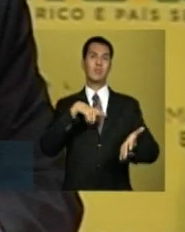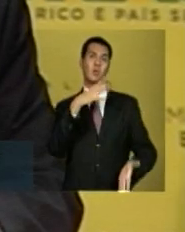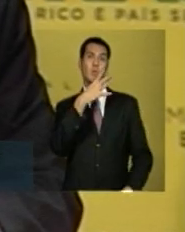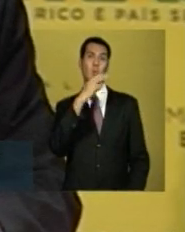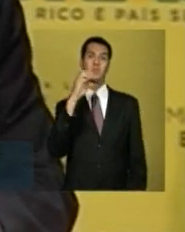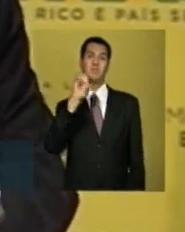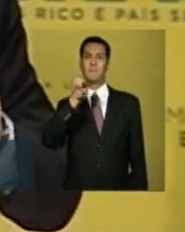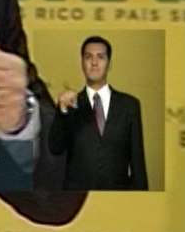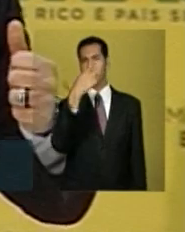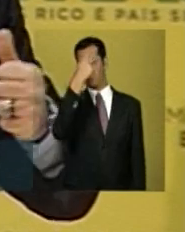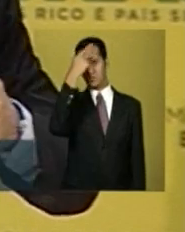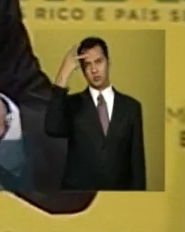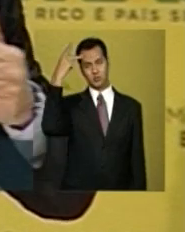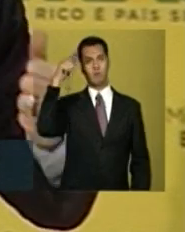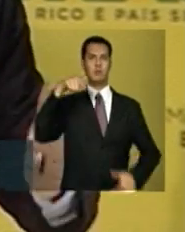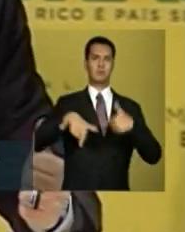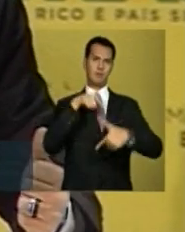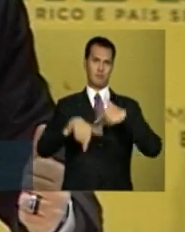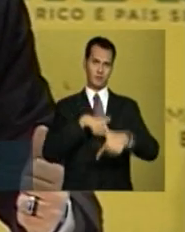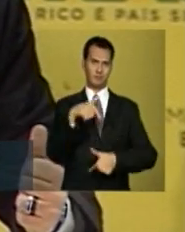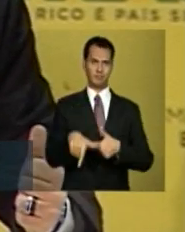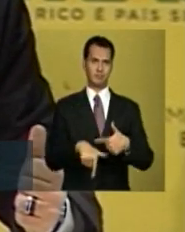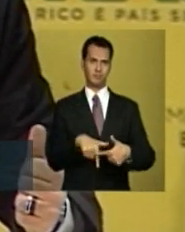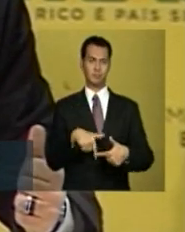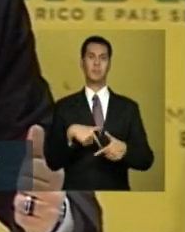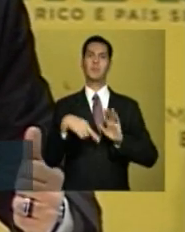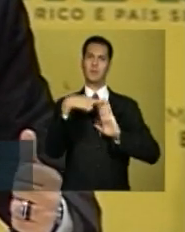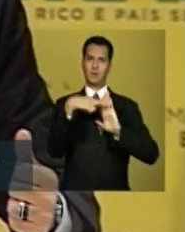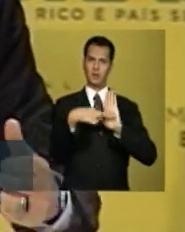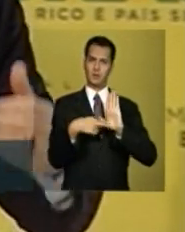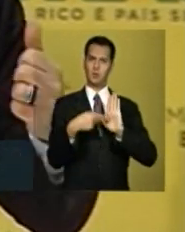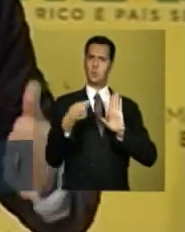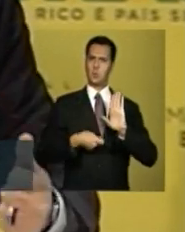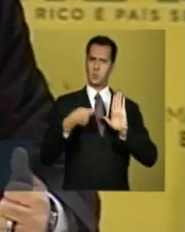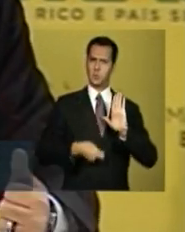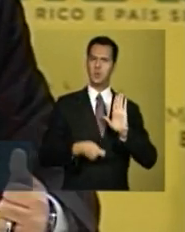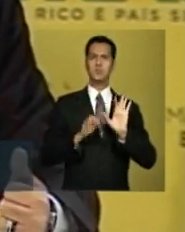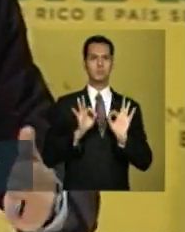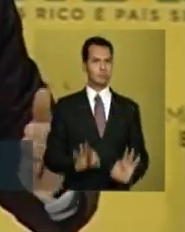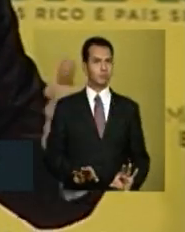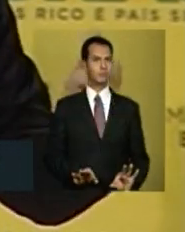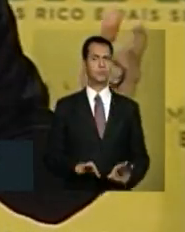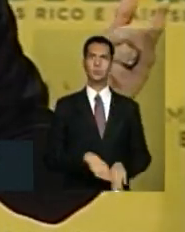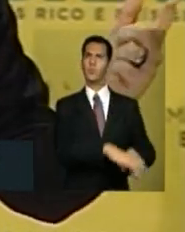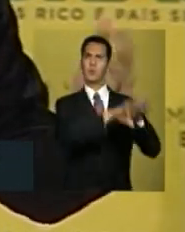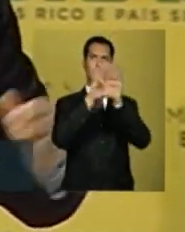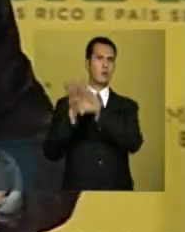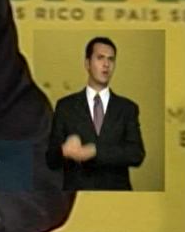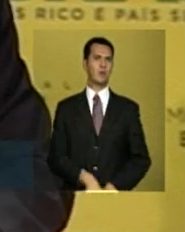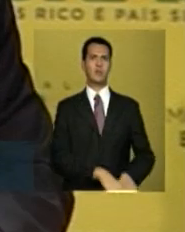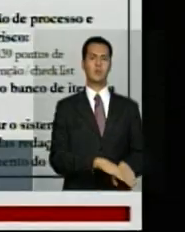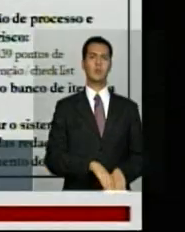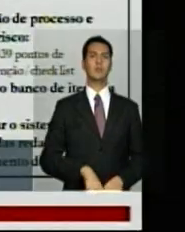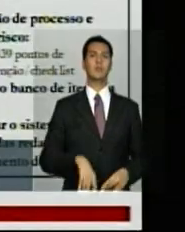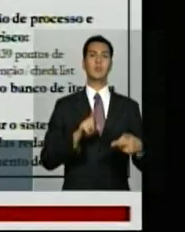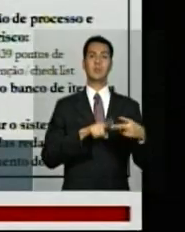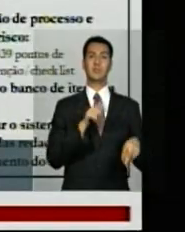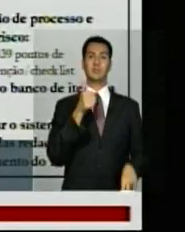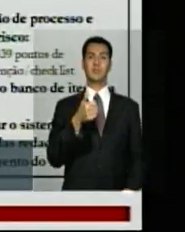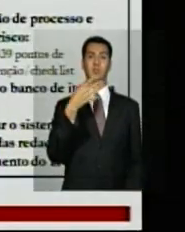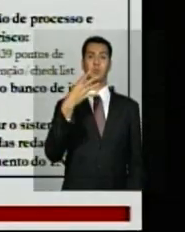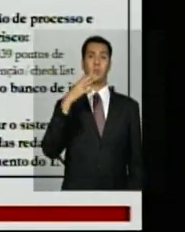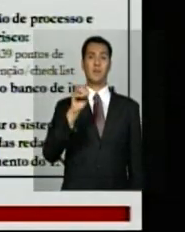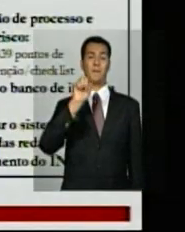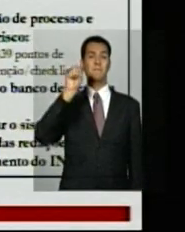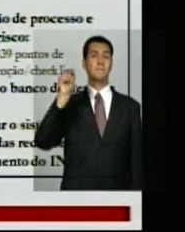trabalham com regras absolutamente severas e padronizadas 140.000 salas de